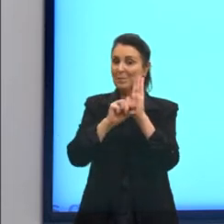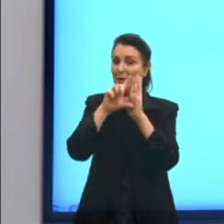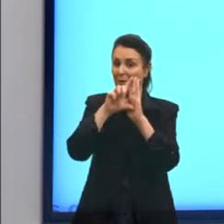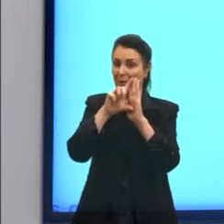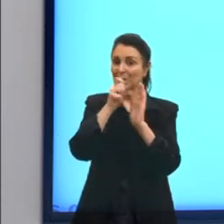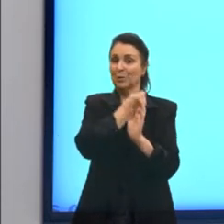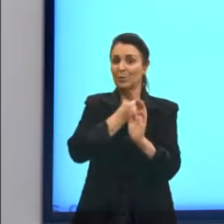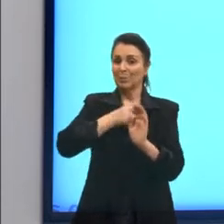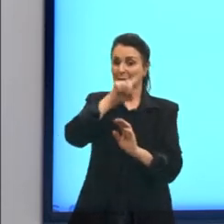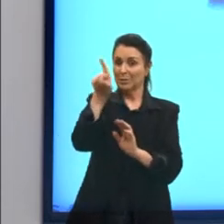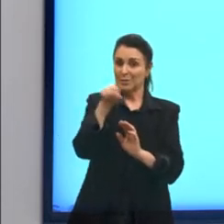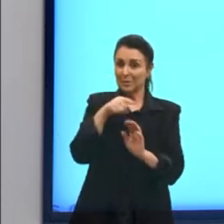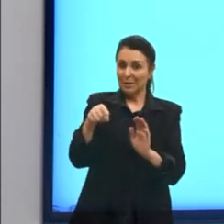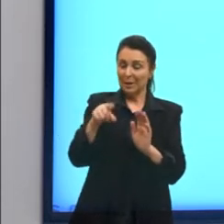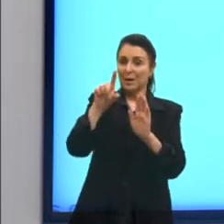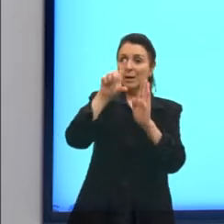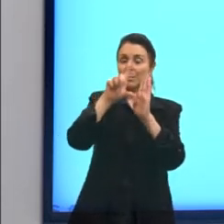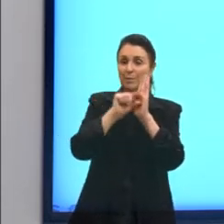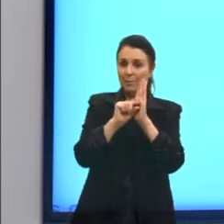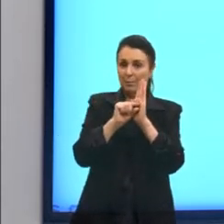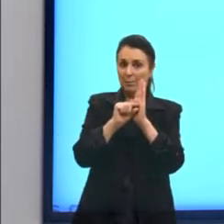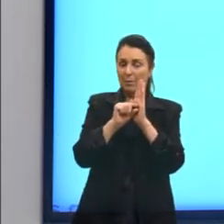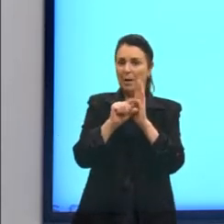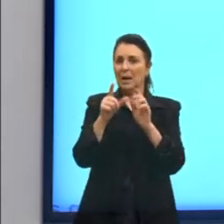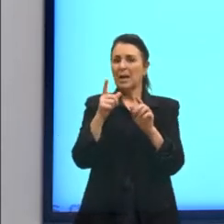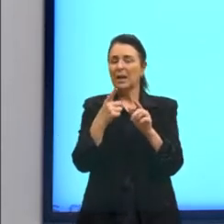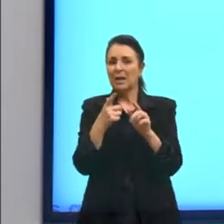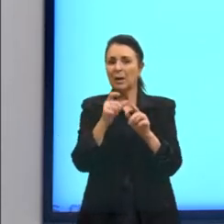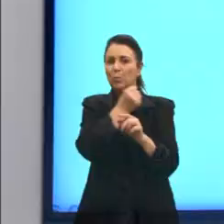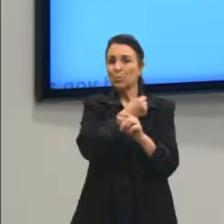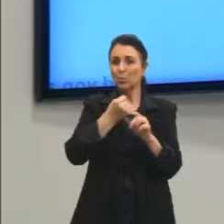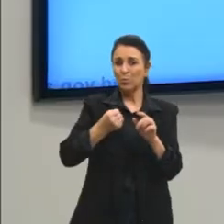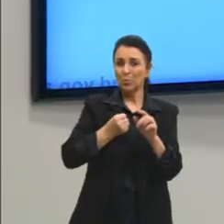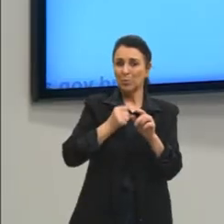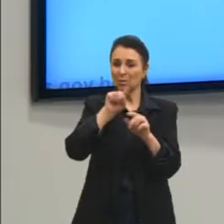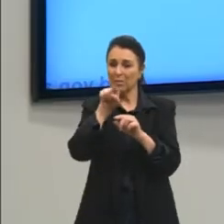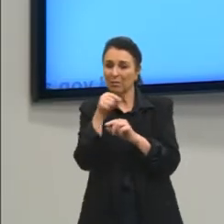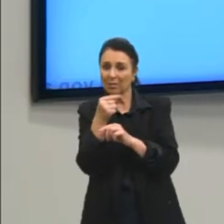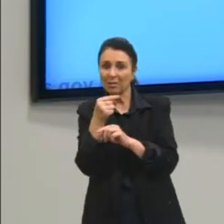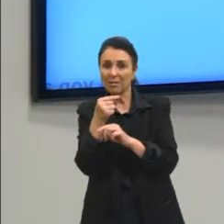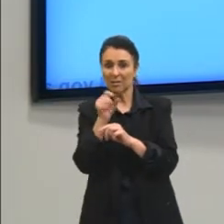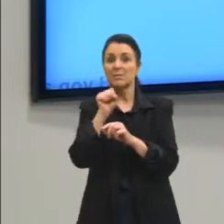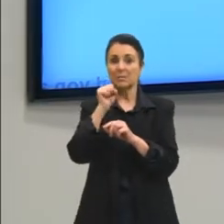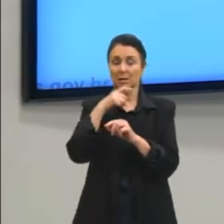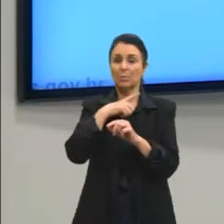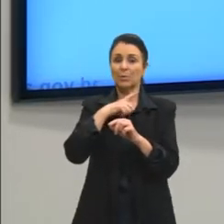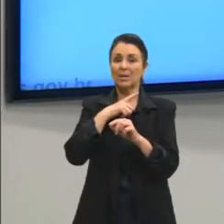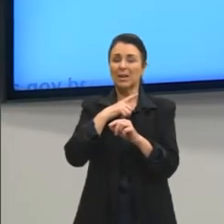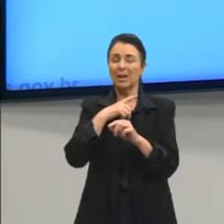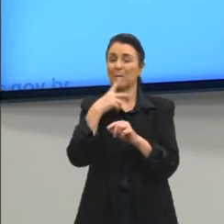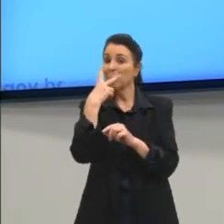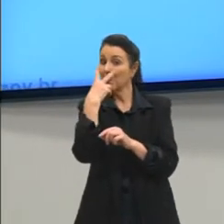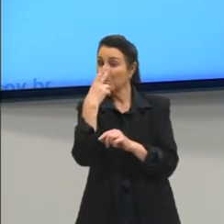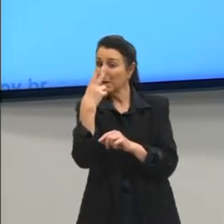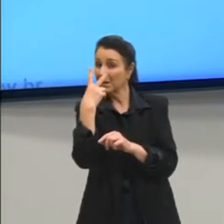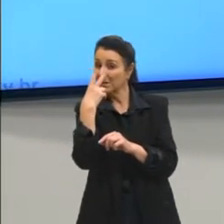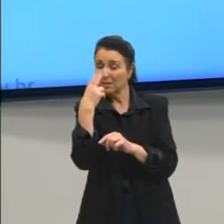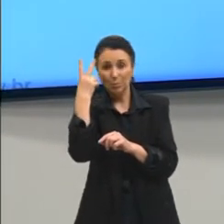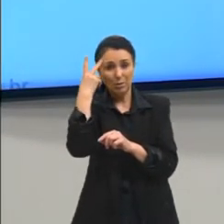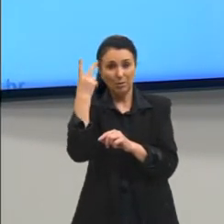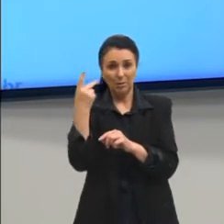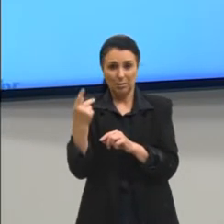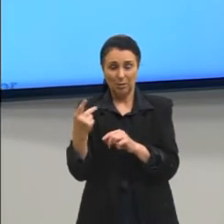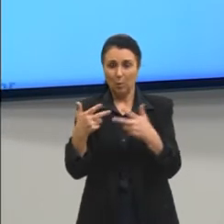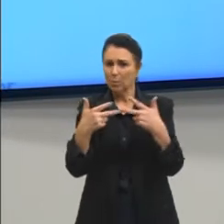tá número de massa quebrado sim porque como eu falei para vocês existem as semelhanças atômicas a natureza né os